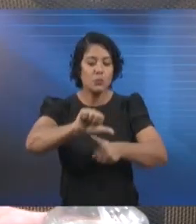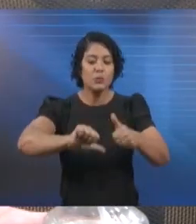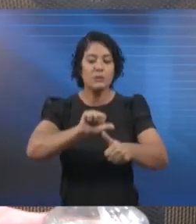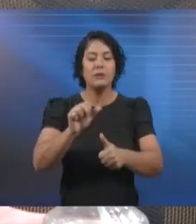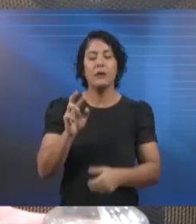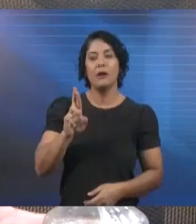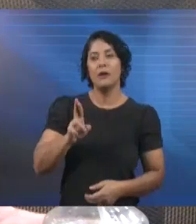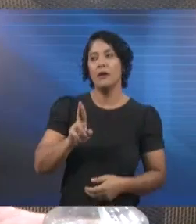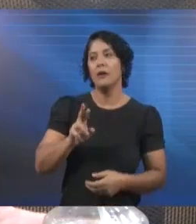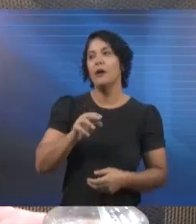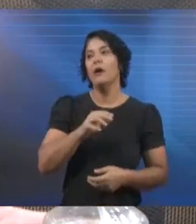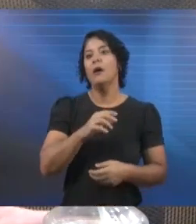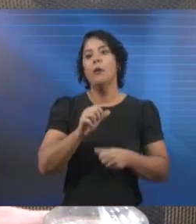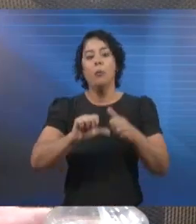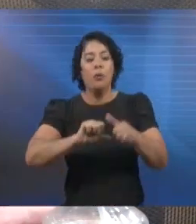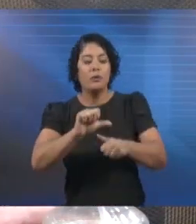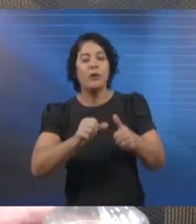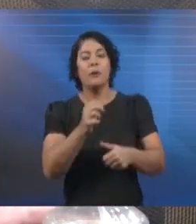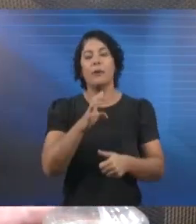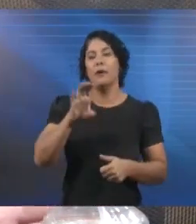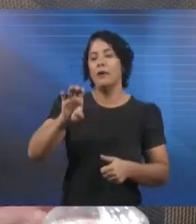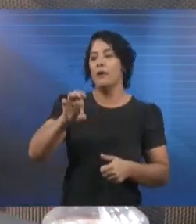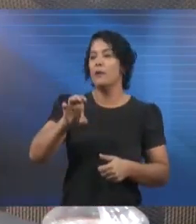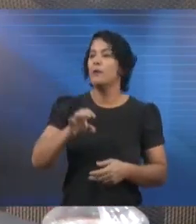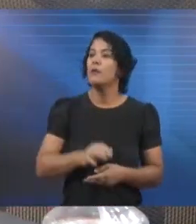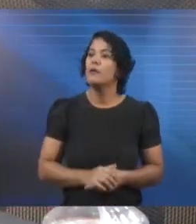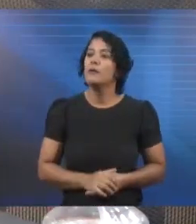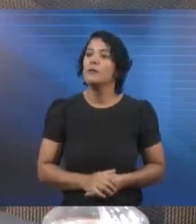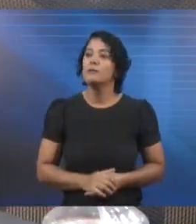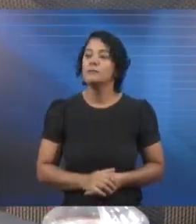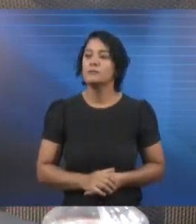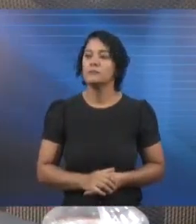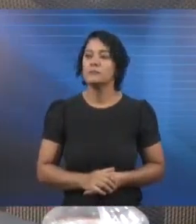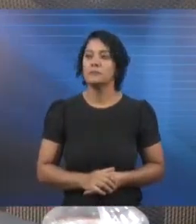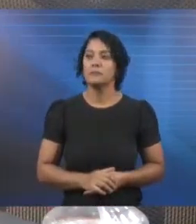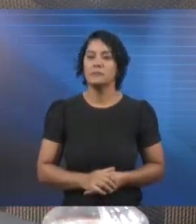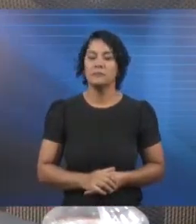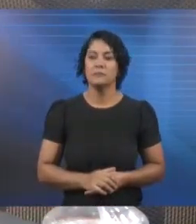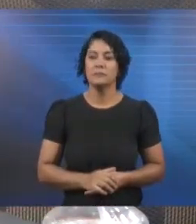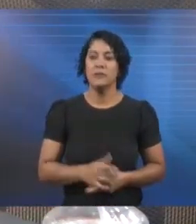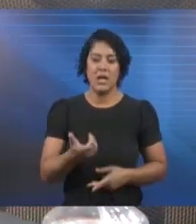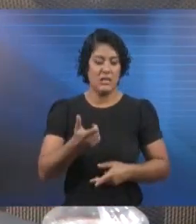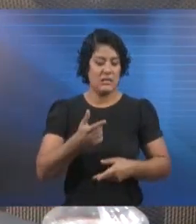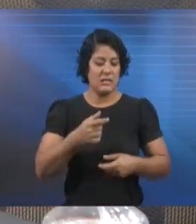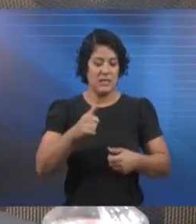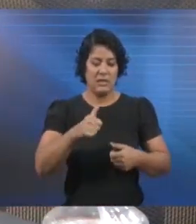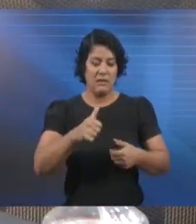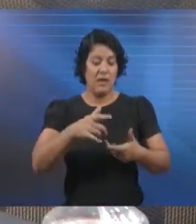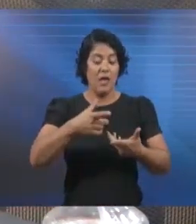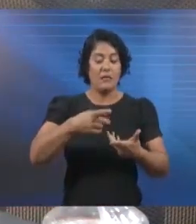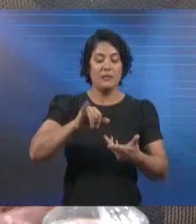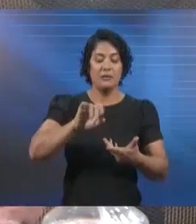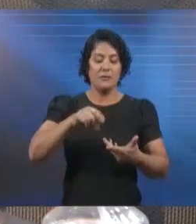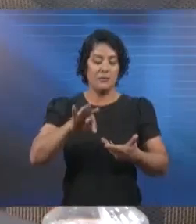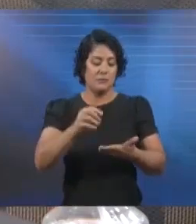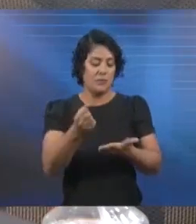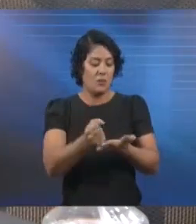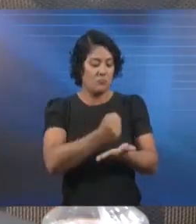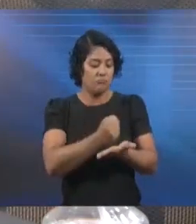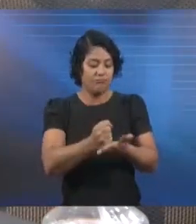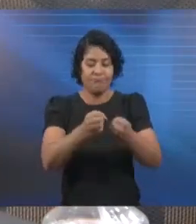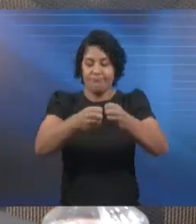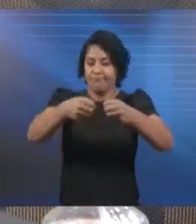real euro daqui para lá então se houver uma uma desajuste no contrato Esse contrato pode ser